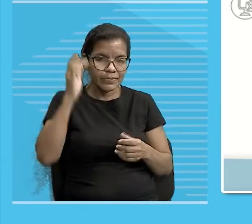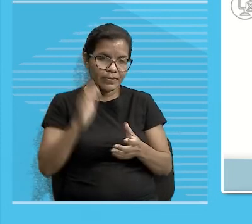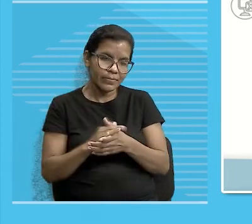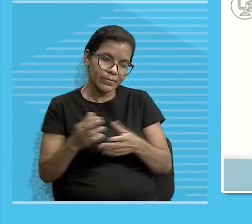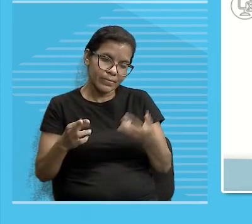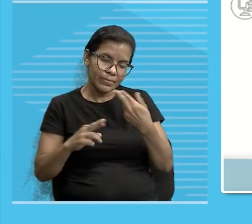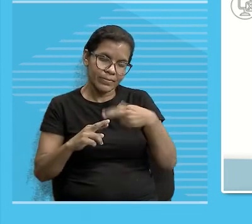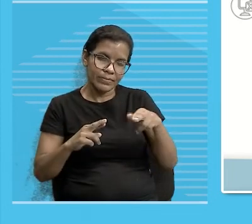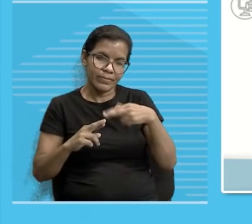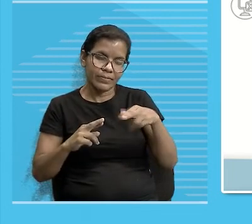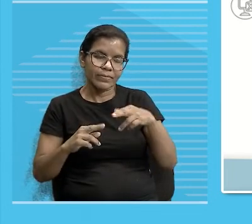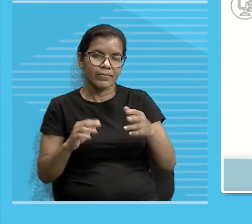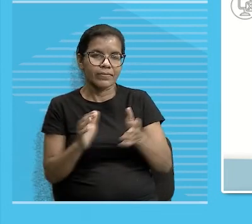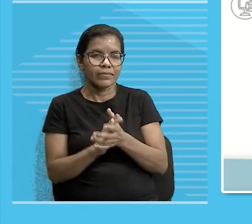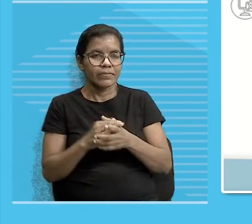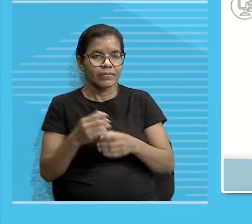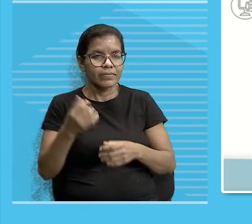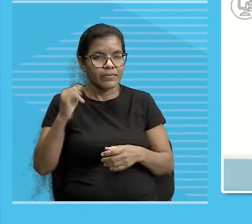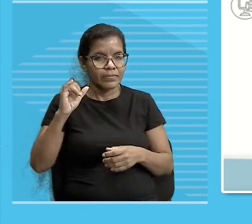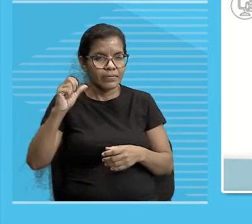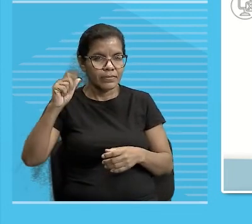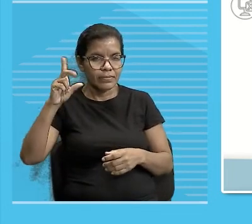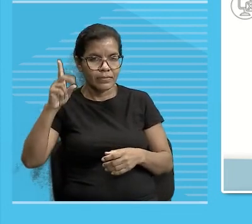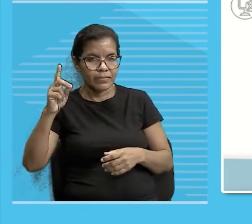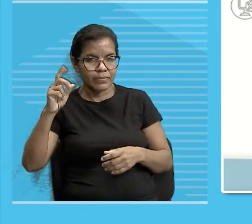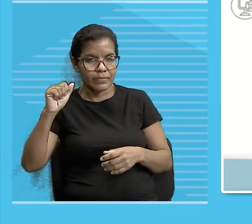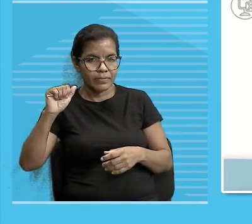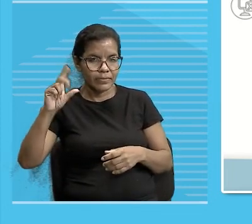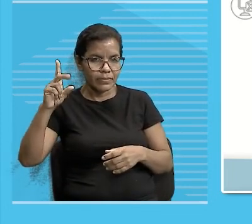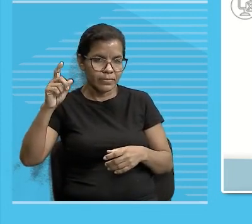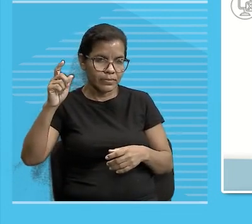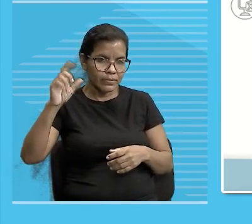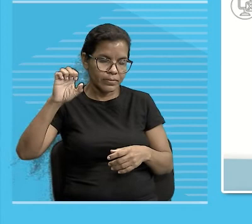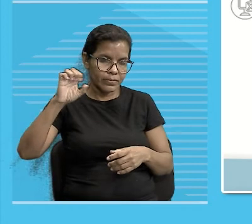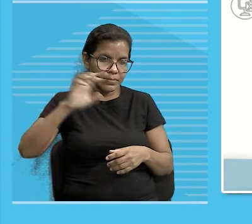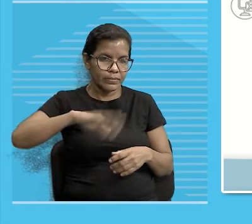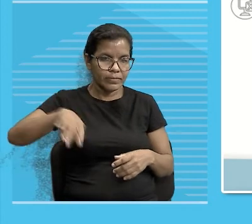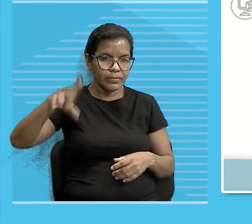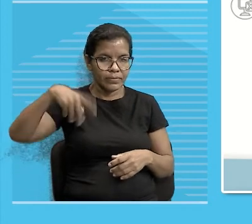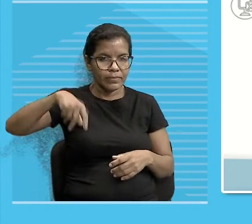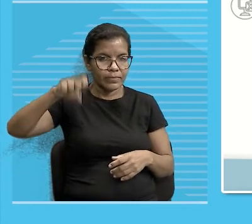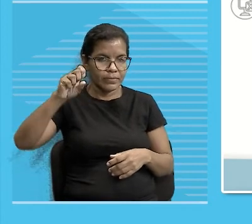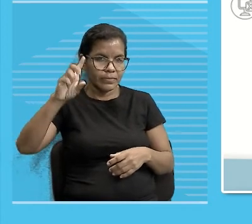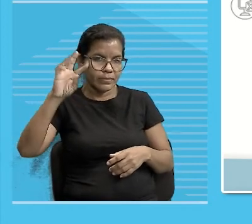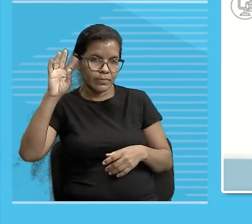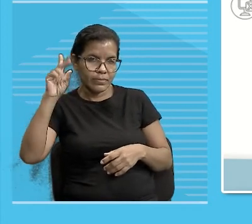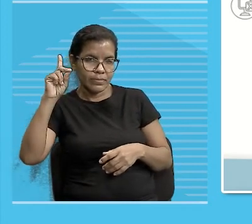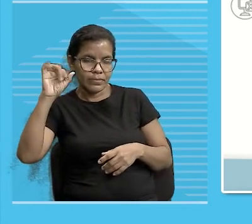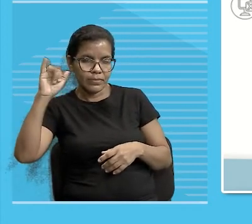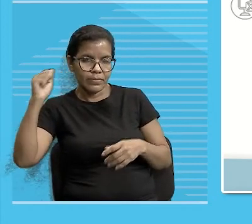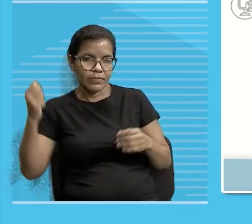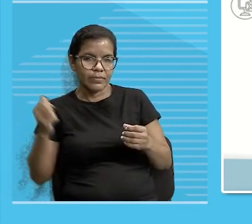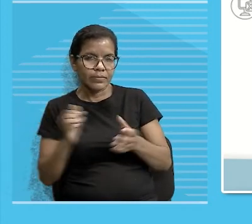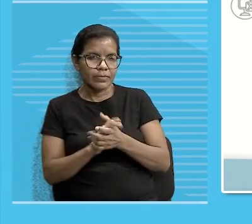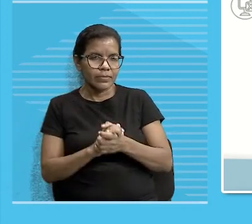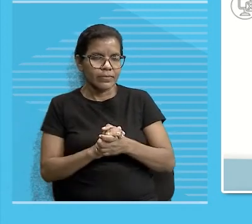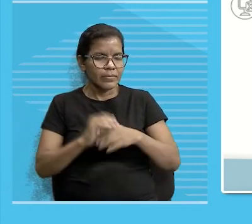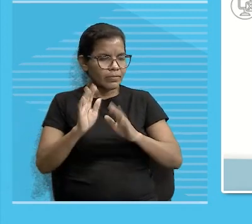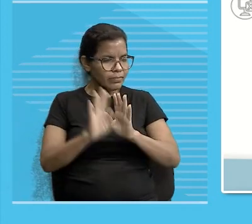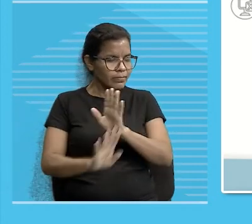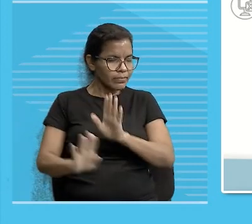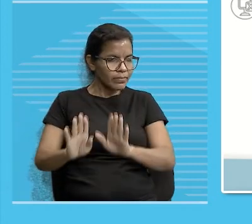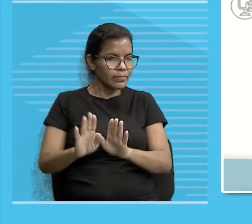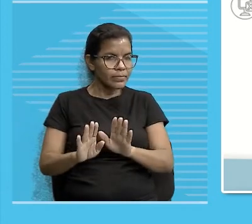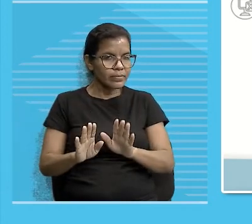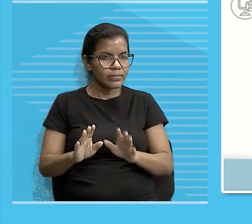religiosidade. Lembra que na Idade Média Jesus era intocável, era o filho de Deus. Ele até castigava as pessoas. E